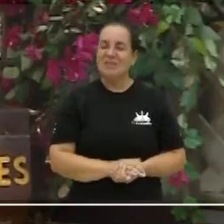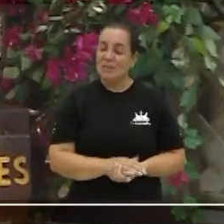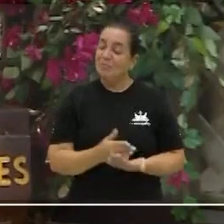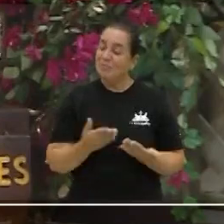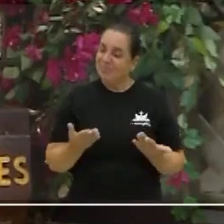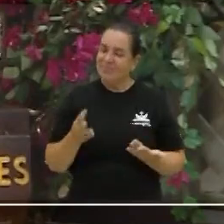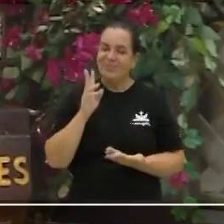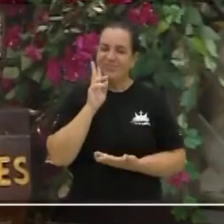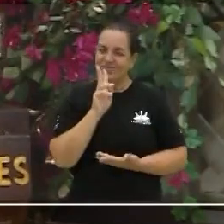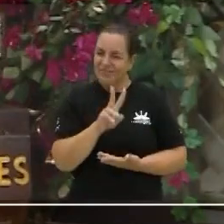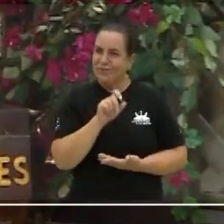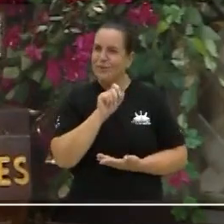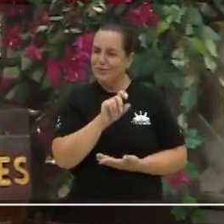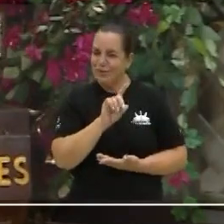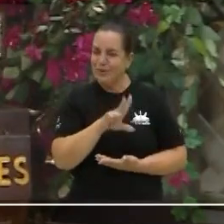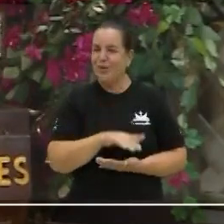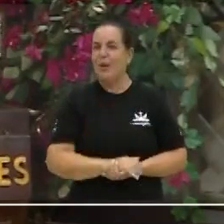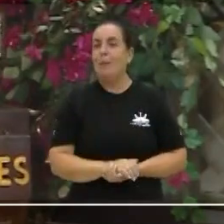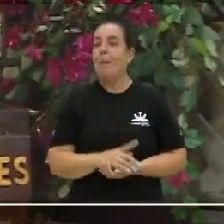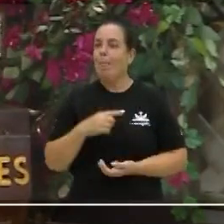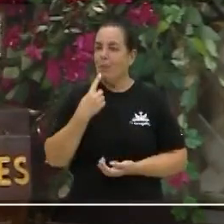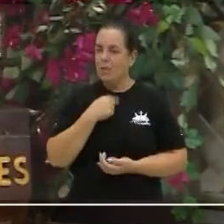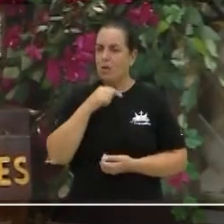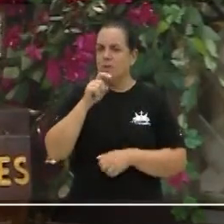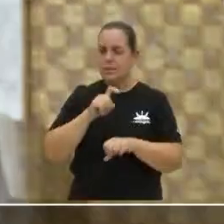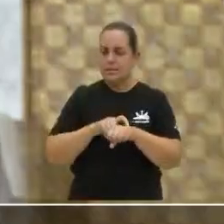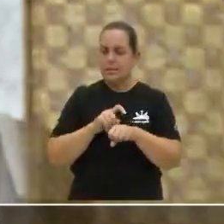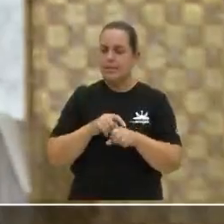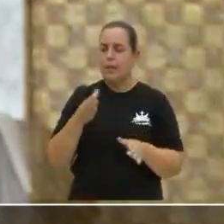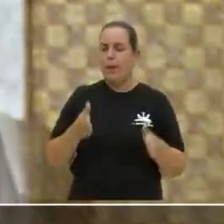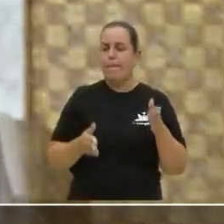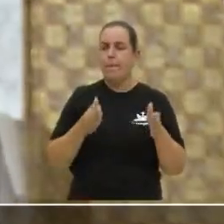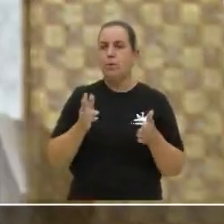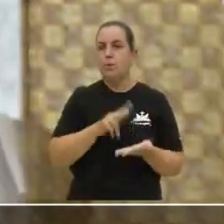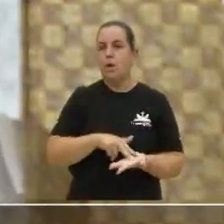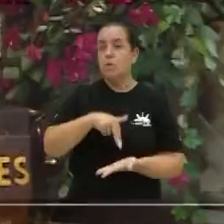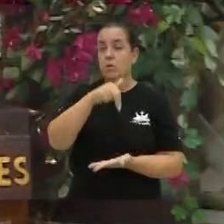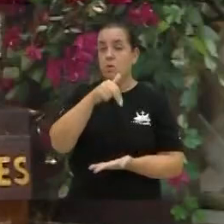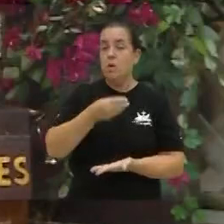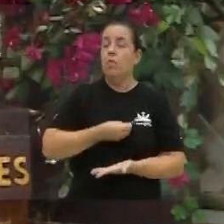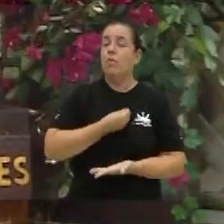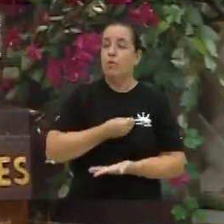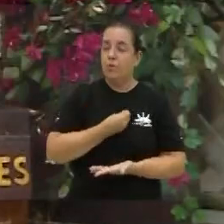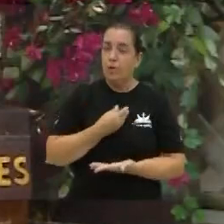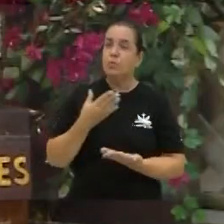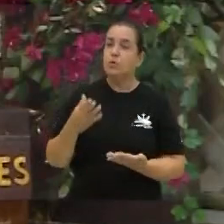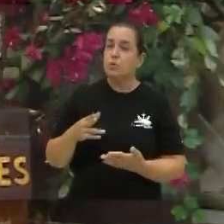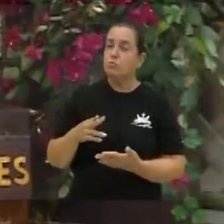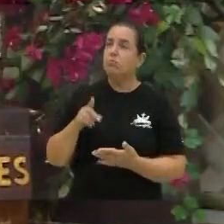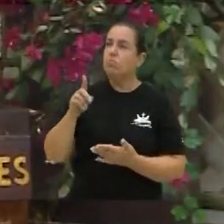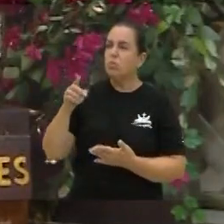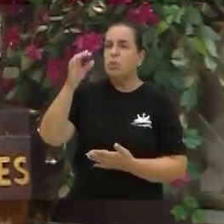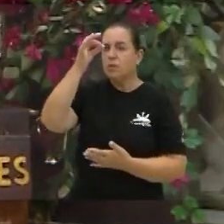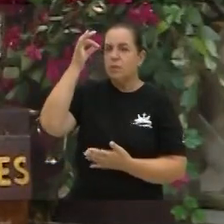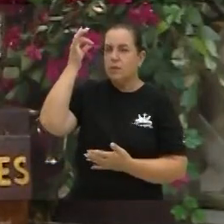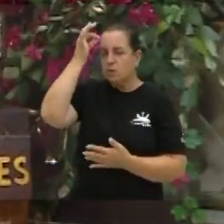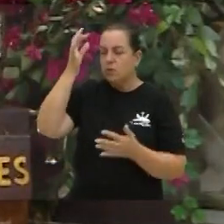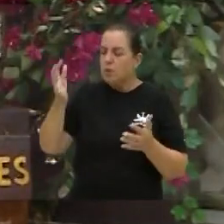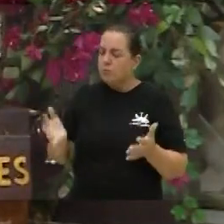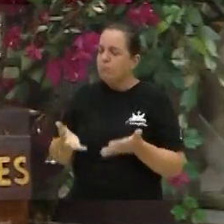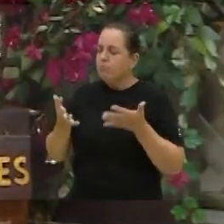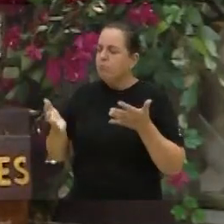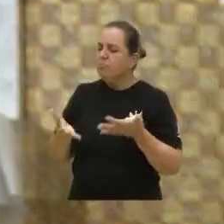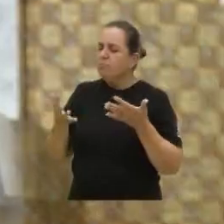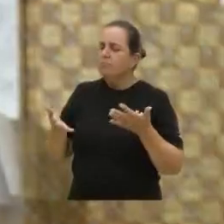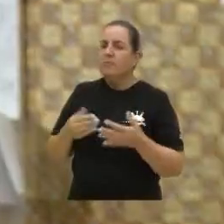Veja, nós nesse tempo pascal, vivemos sob o impulso do Espírito. Esta